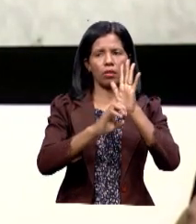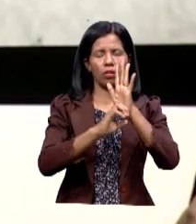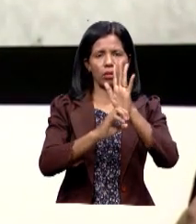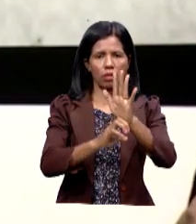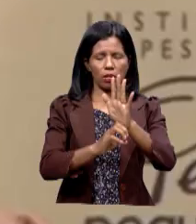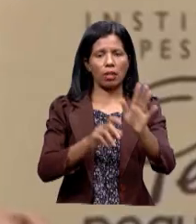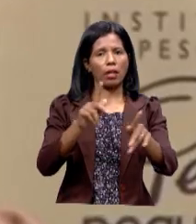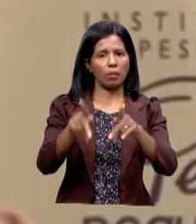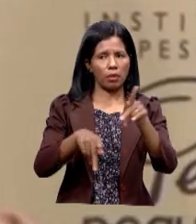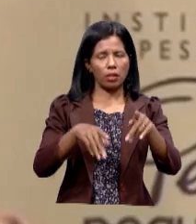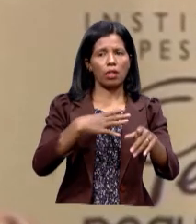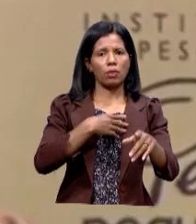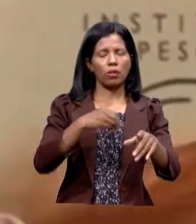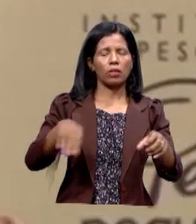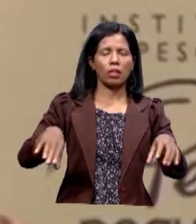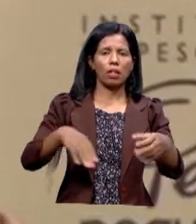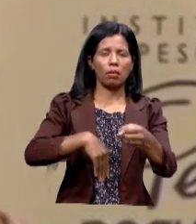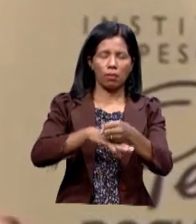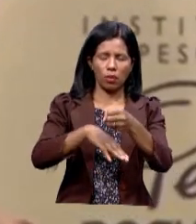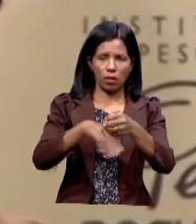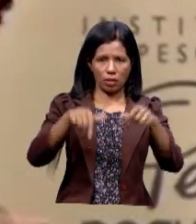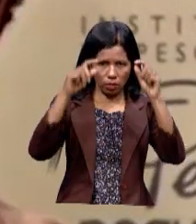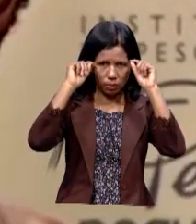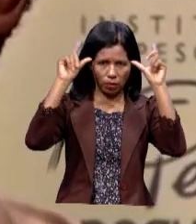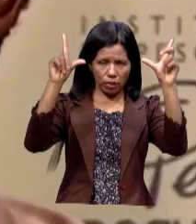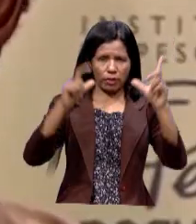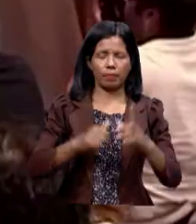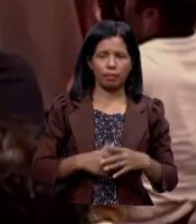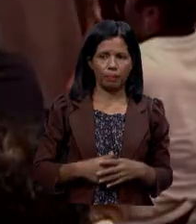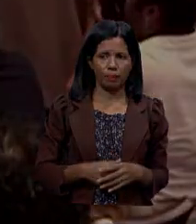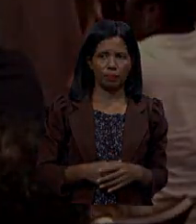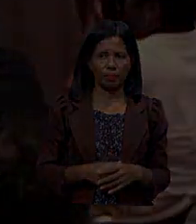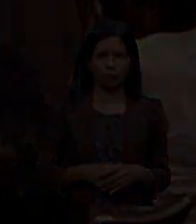futebolista Sira e a Timor-Leste. Jimmy Fernandes, Tiamen.